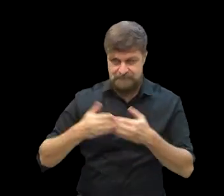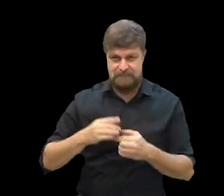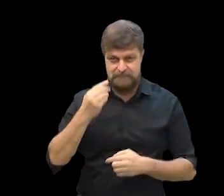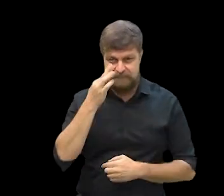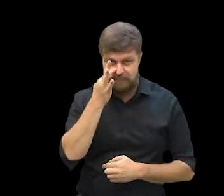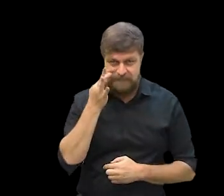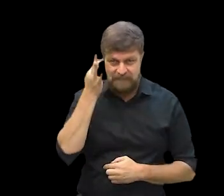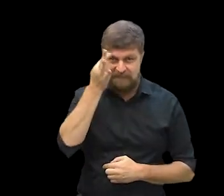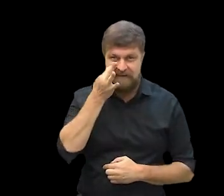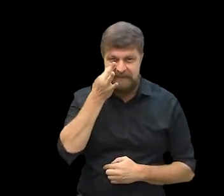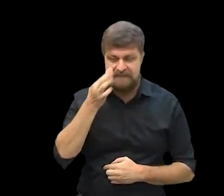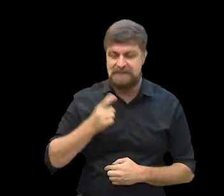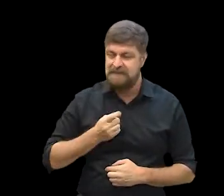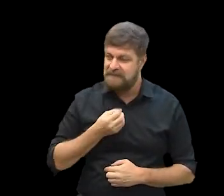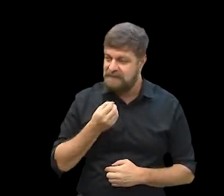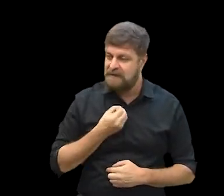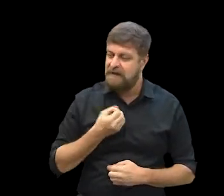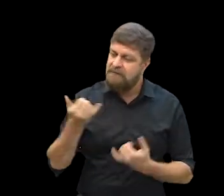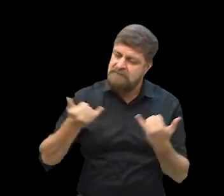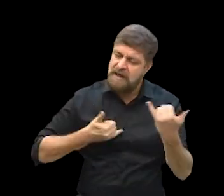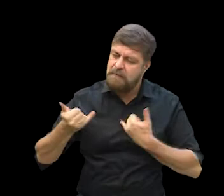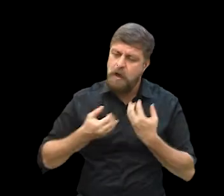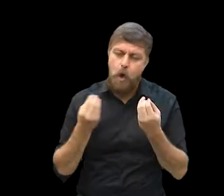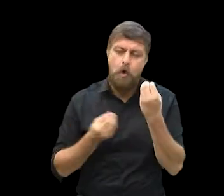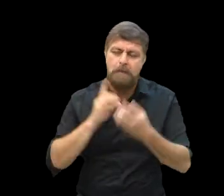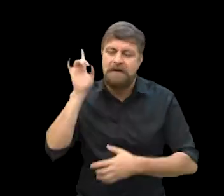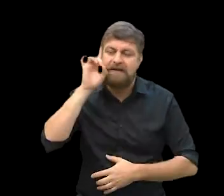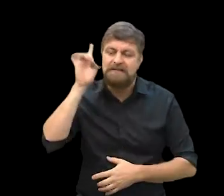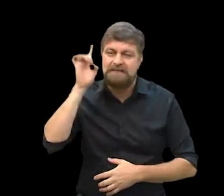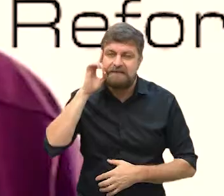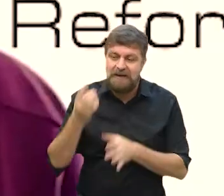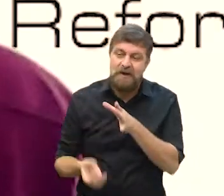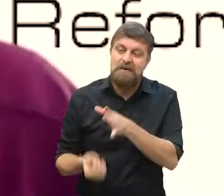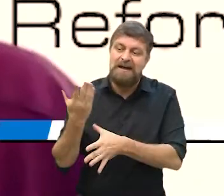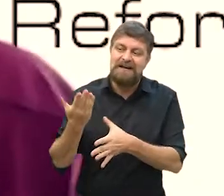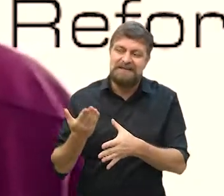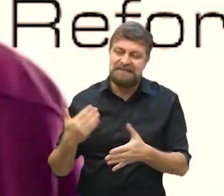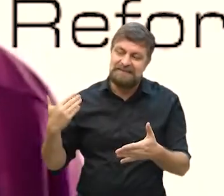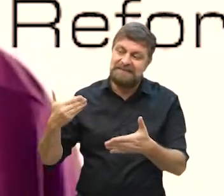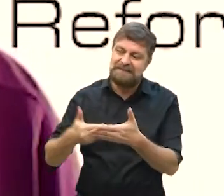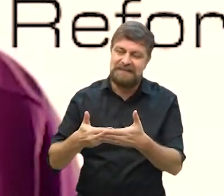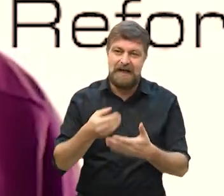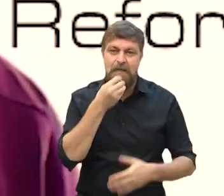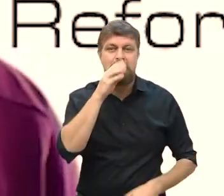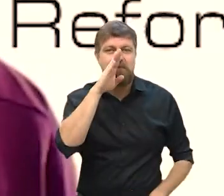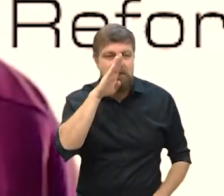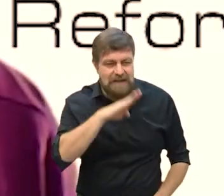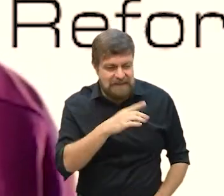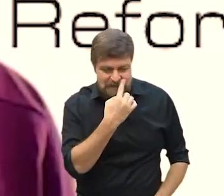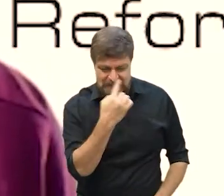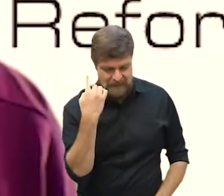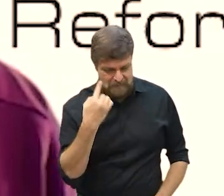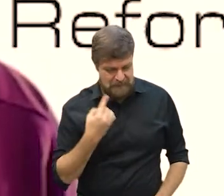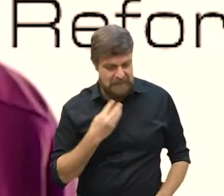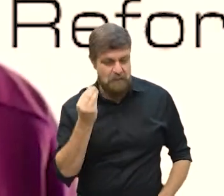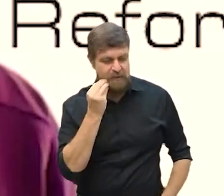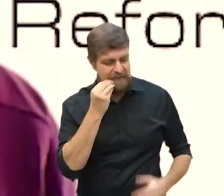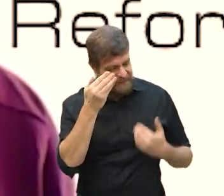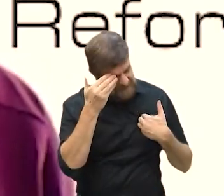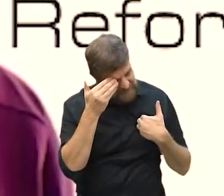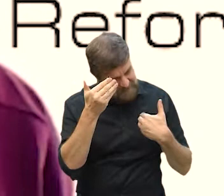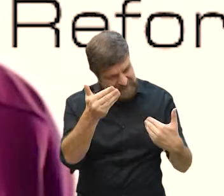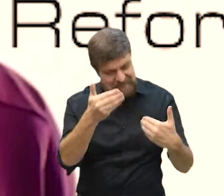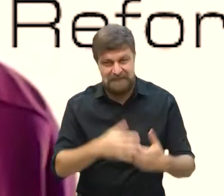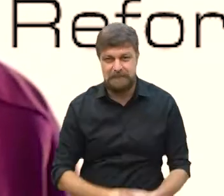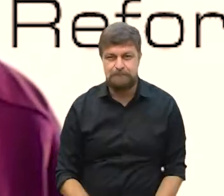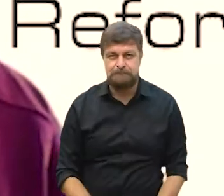Empreendedor. Conta um pouquinho para mim qual é a sua rotina, Fernando. Olá, Mirna, boa tarde. Obrigado pela